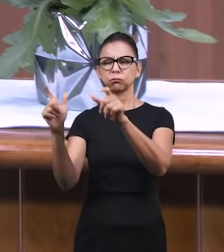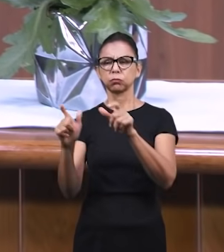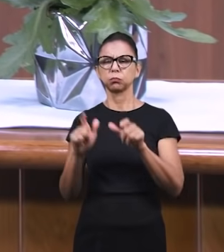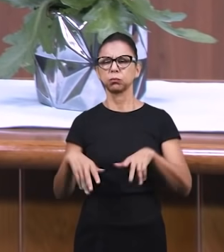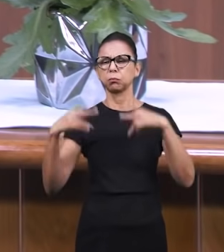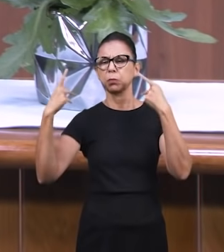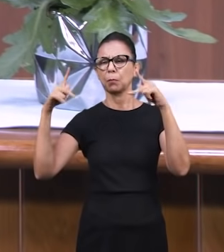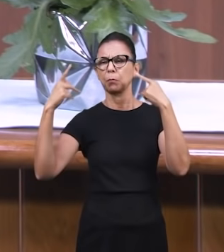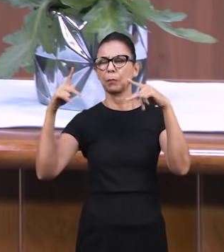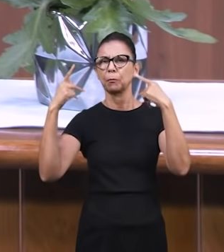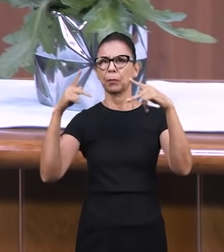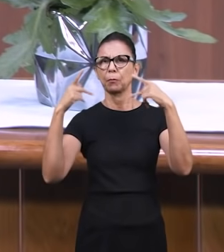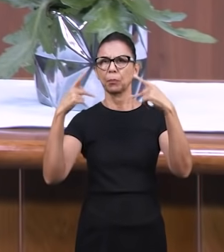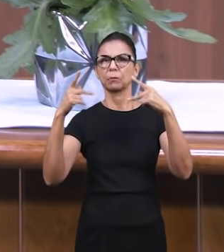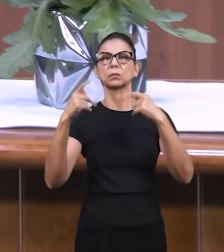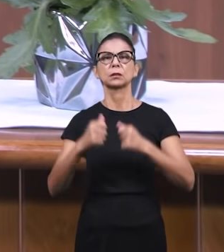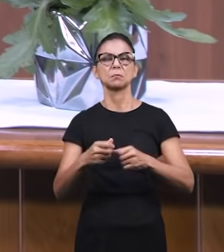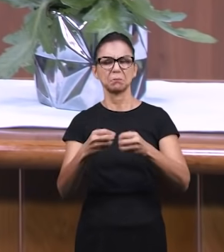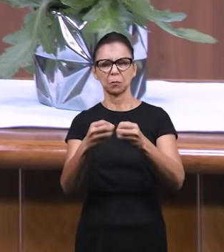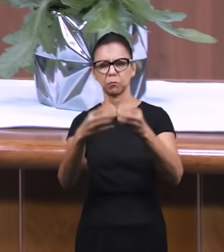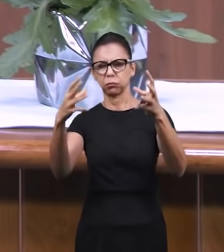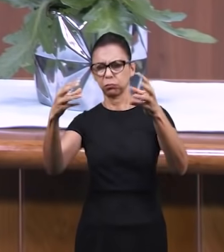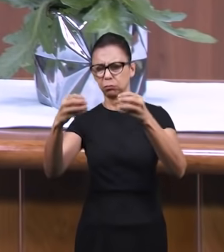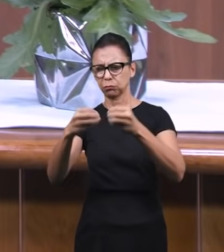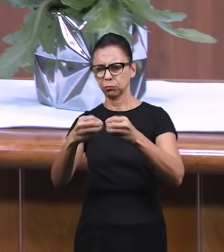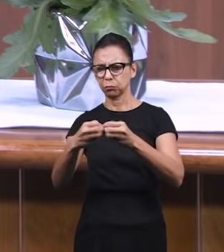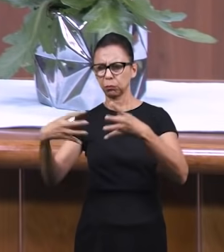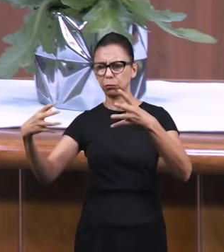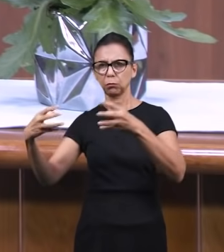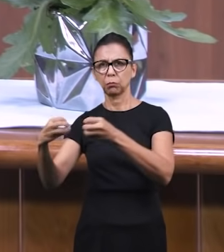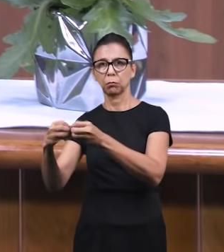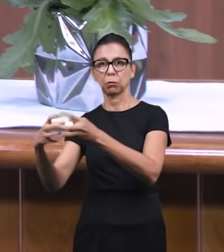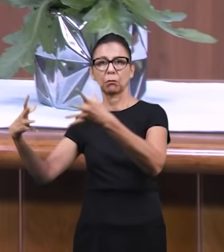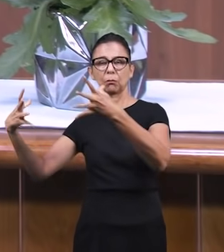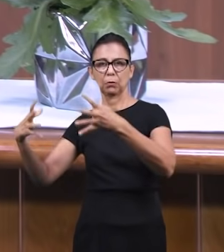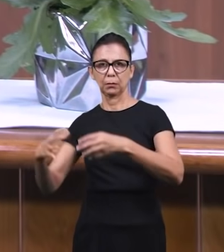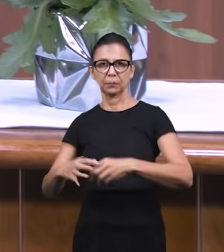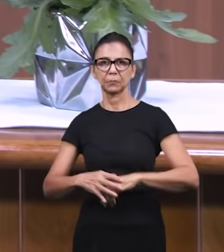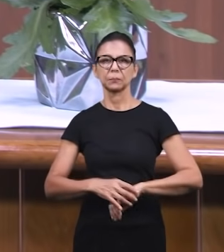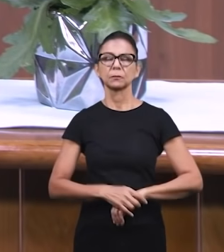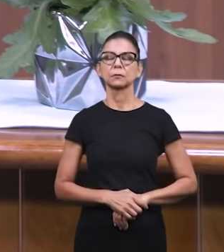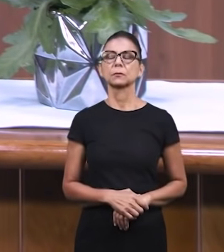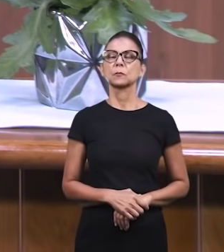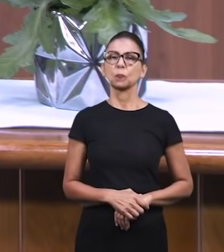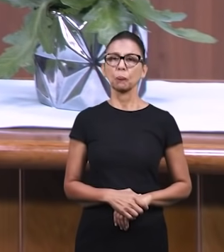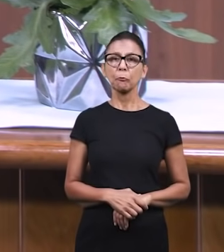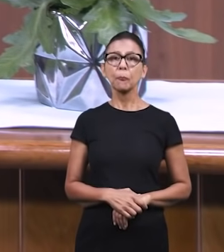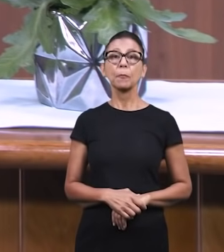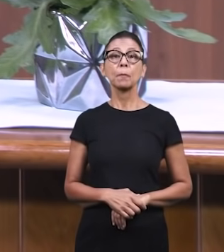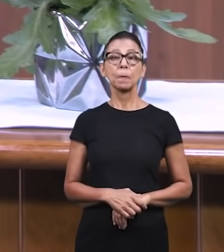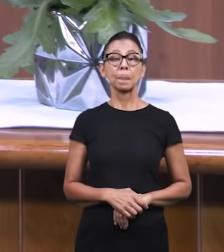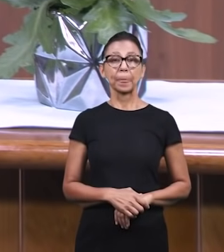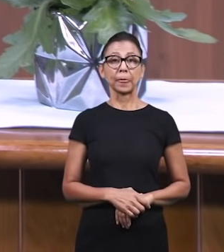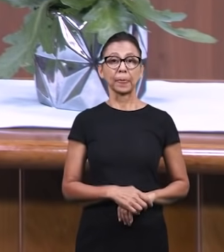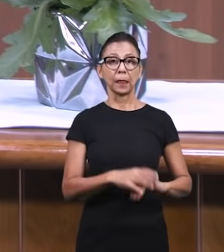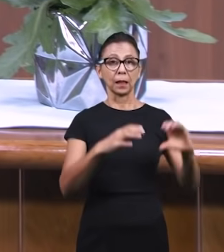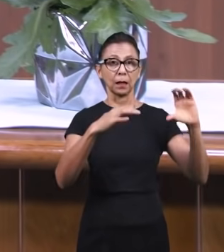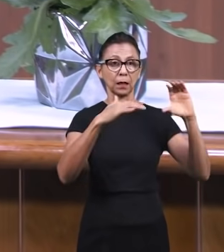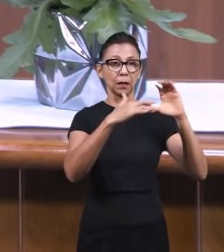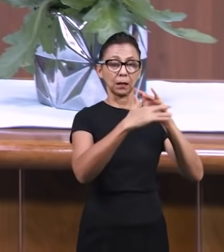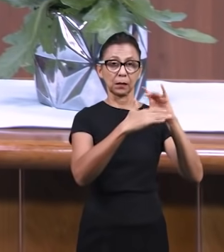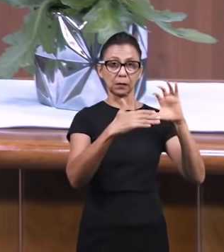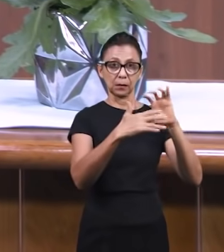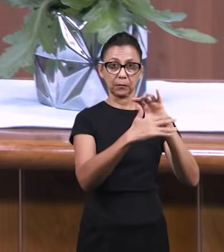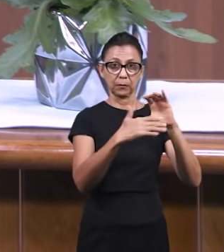havia operado muitos milagres. E a palavra diz assim que quando Jesus ele entra em Cafarnaum,